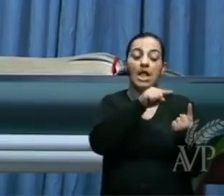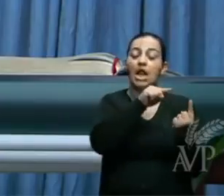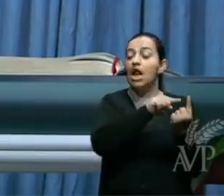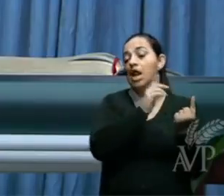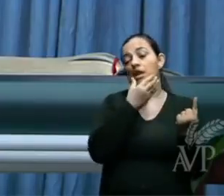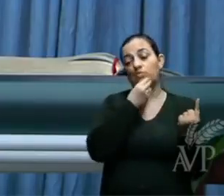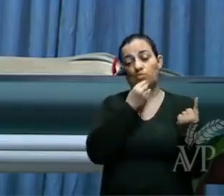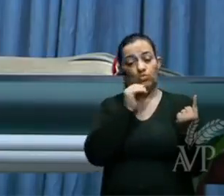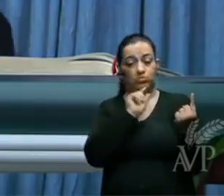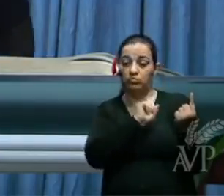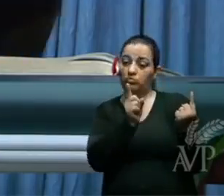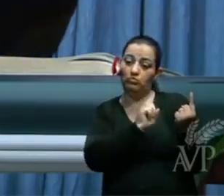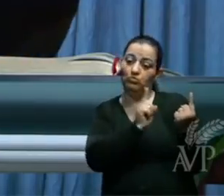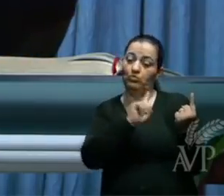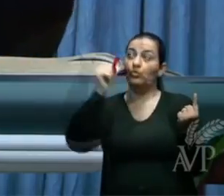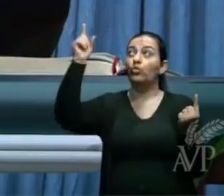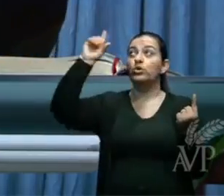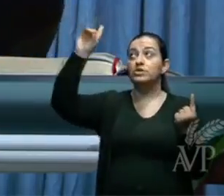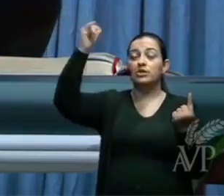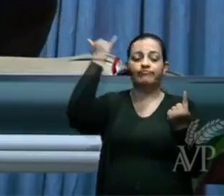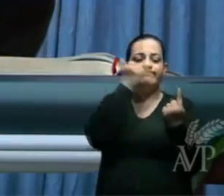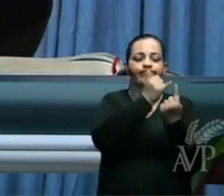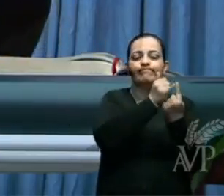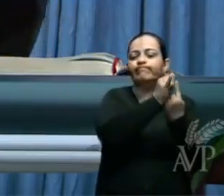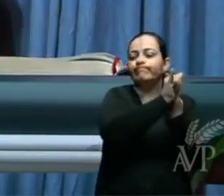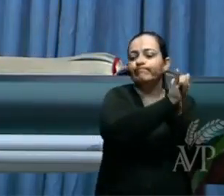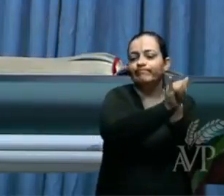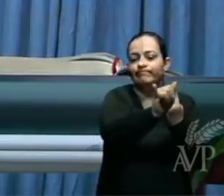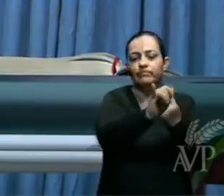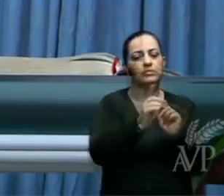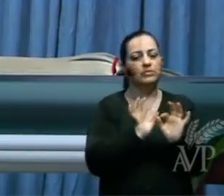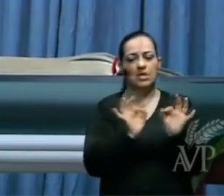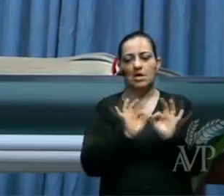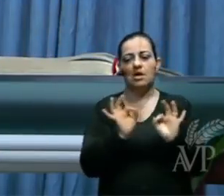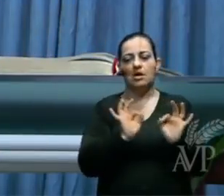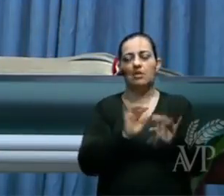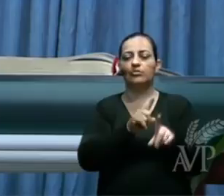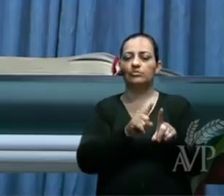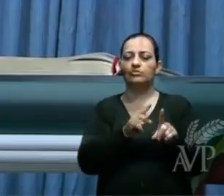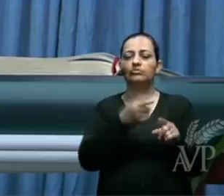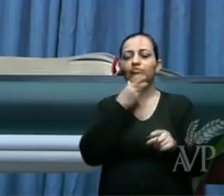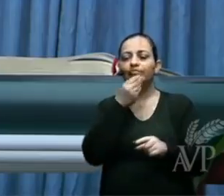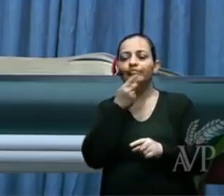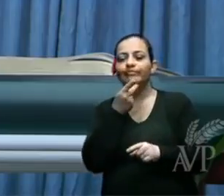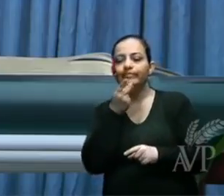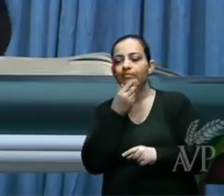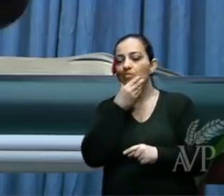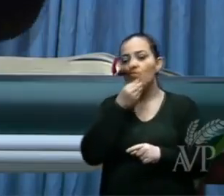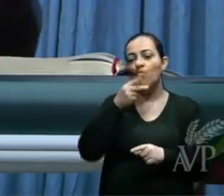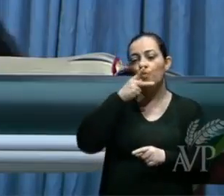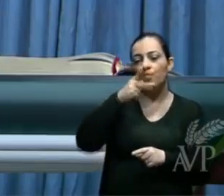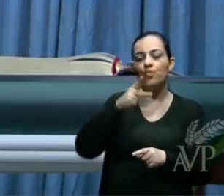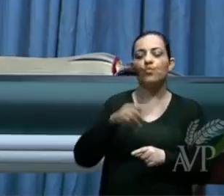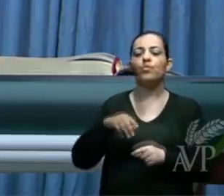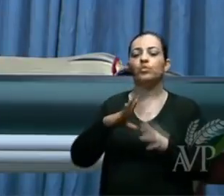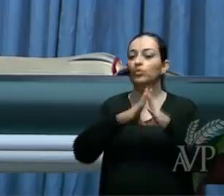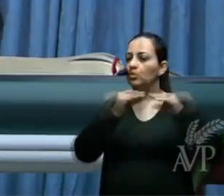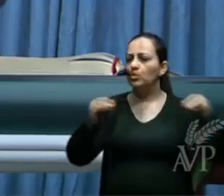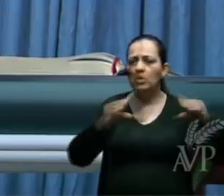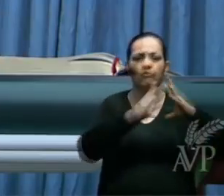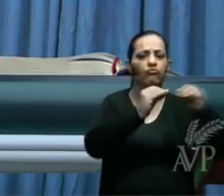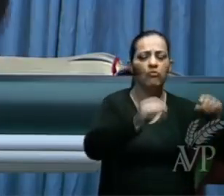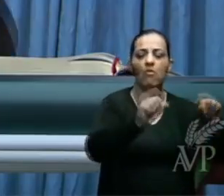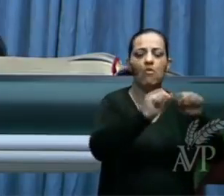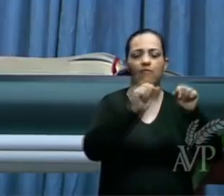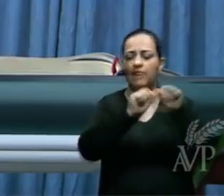foi deus nenê não vamos atribuir à willian brana que ele curava que ele fazia isso